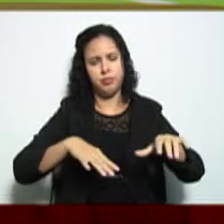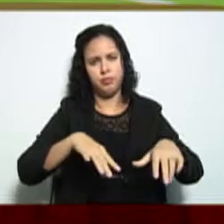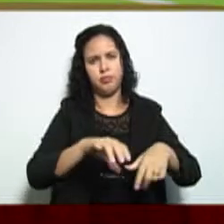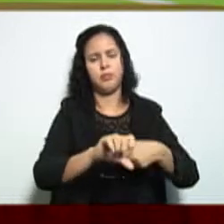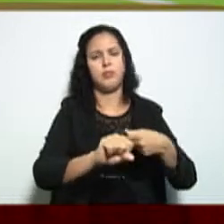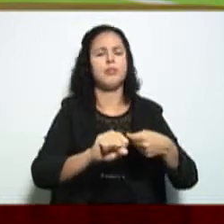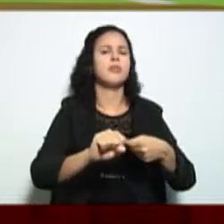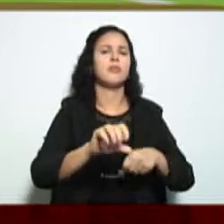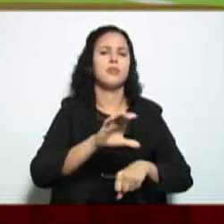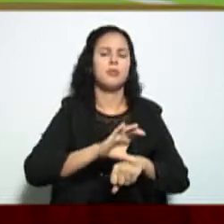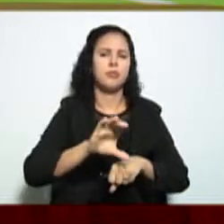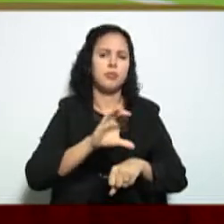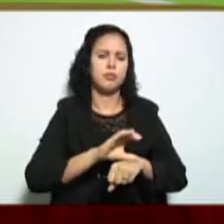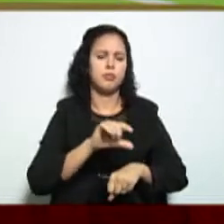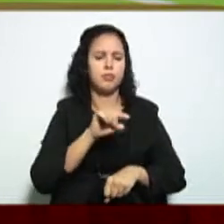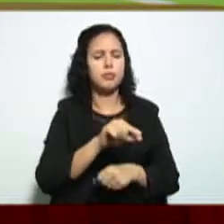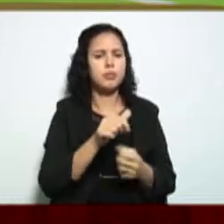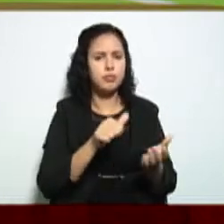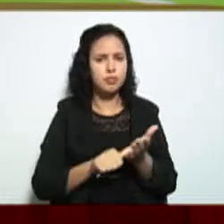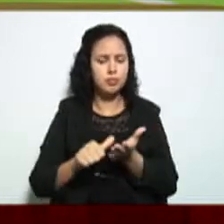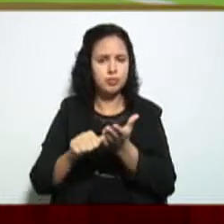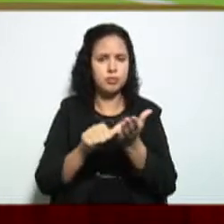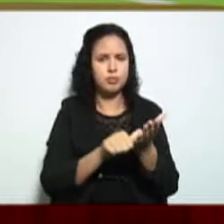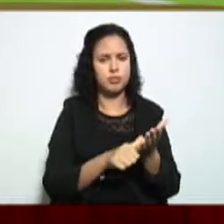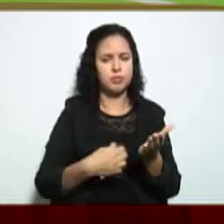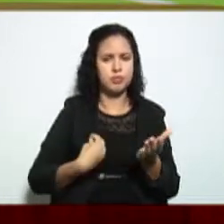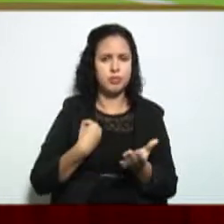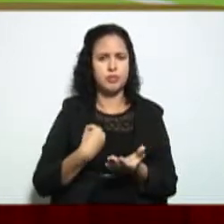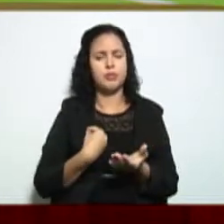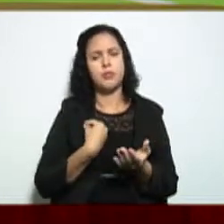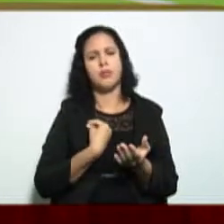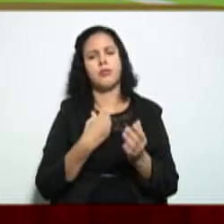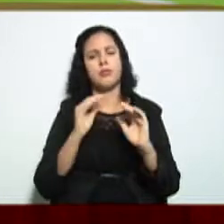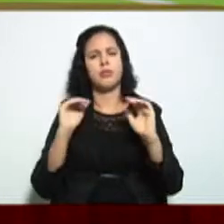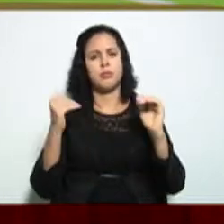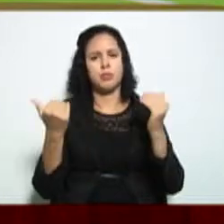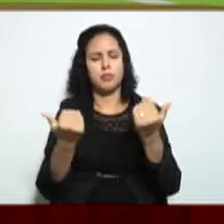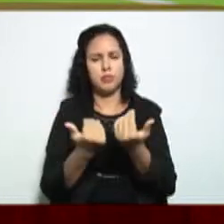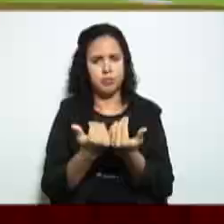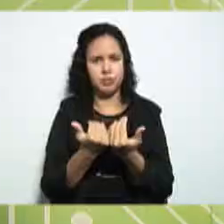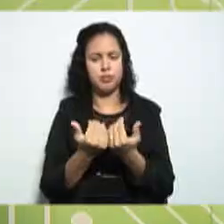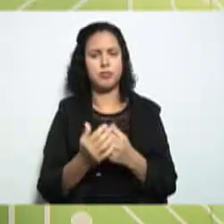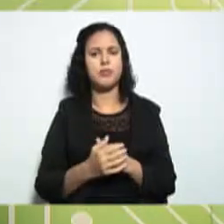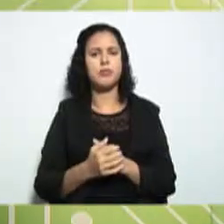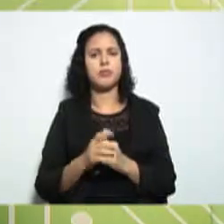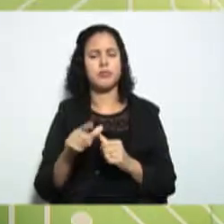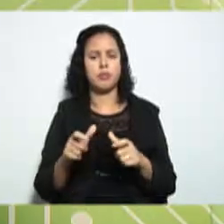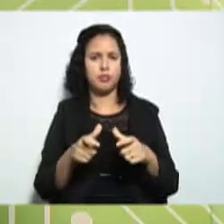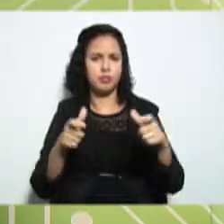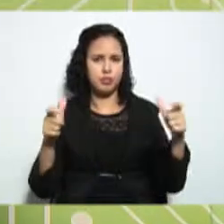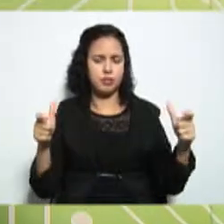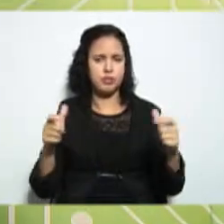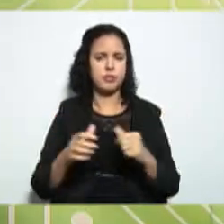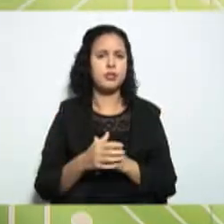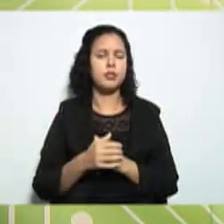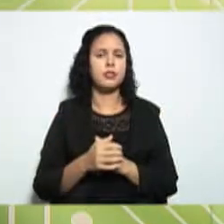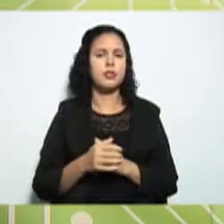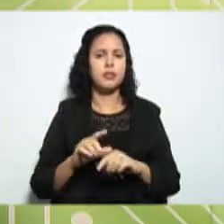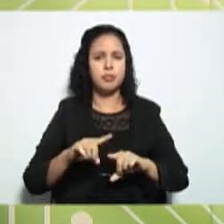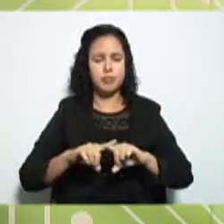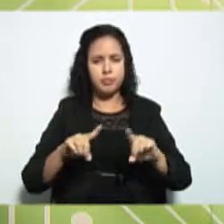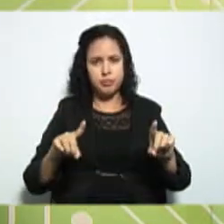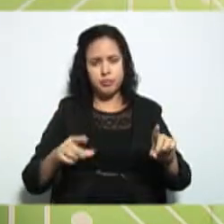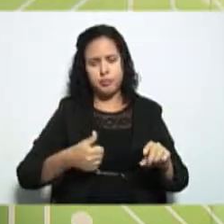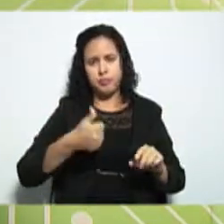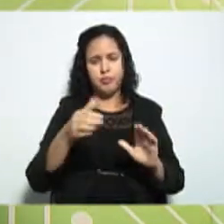integrantes para o trabalho cooperativo e a vida em comunidade. É a pergunta mais, é a resposta mais extensa, mais, né, professor? Mas aquele primeiro conteúdo que a gente